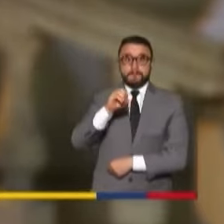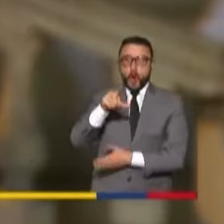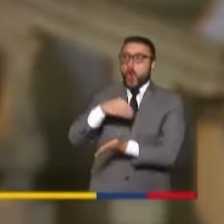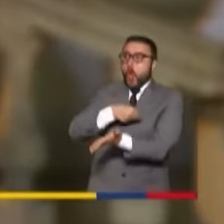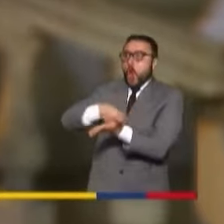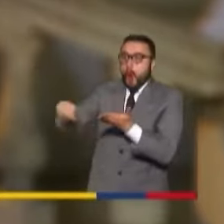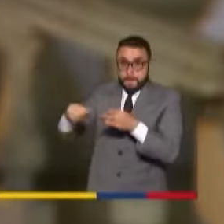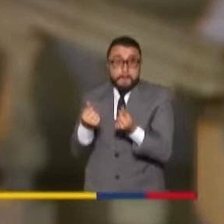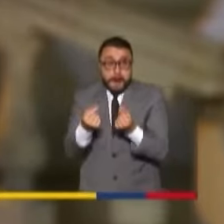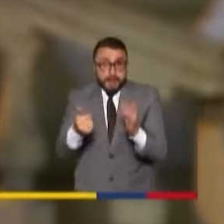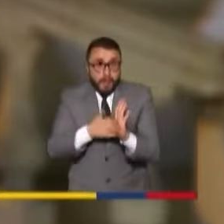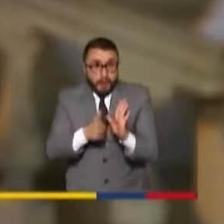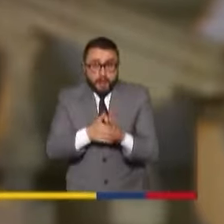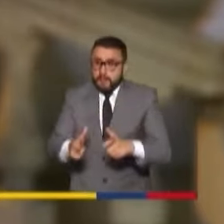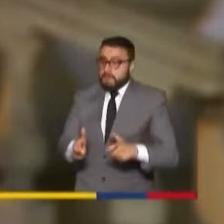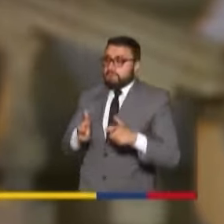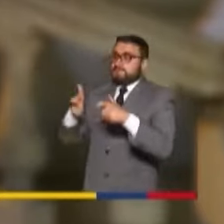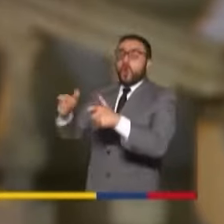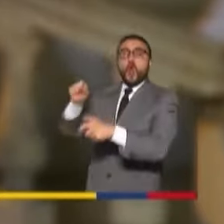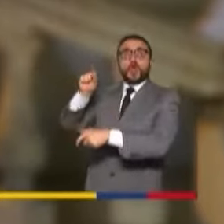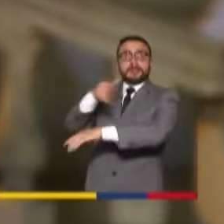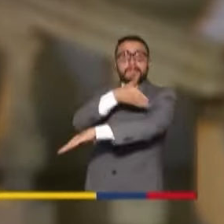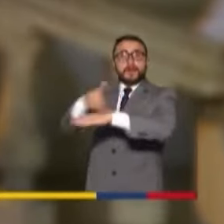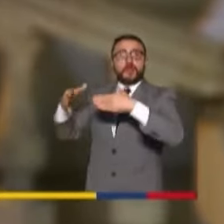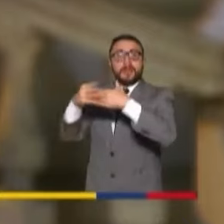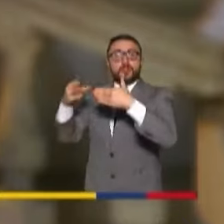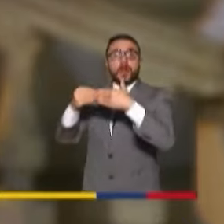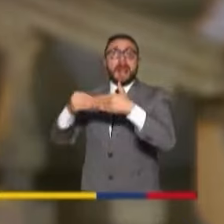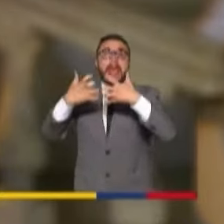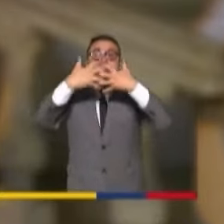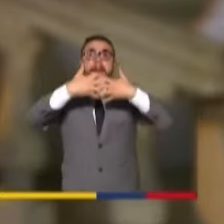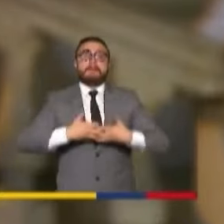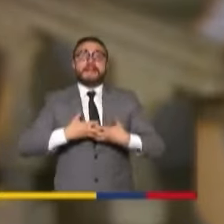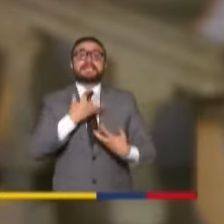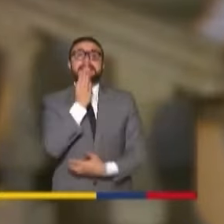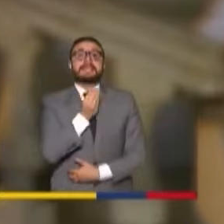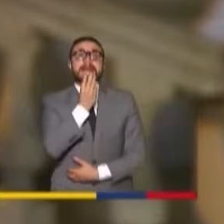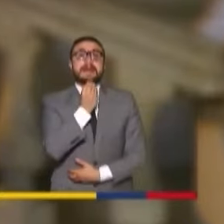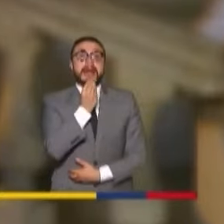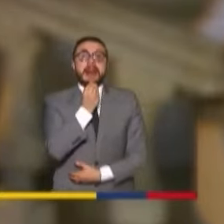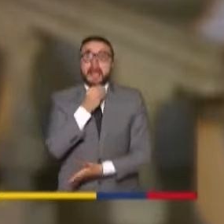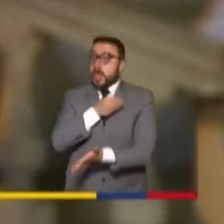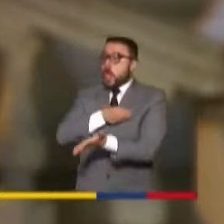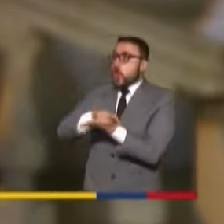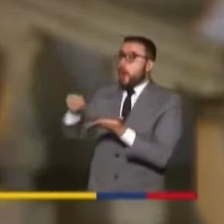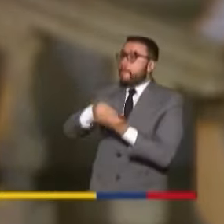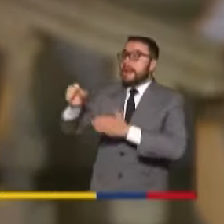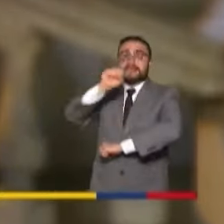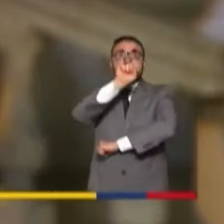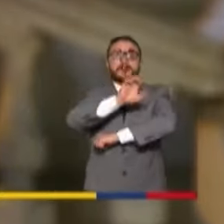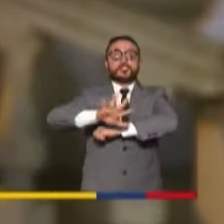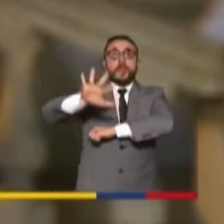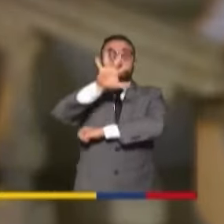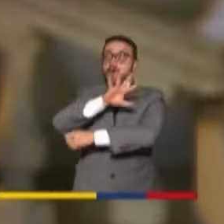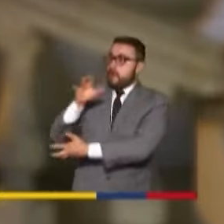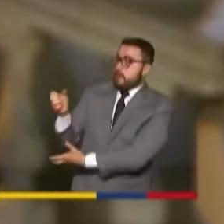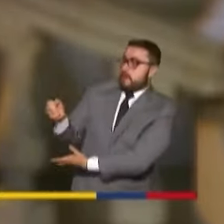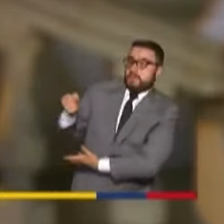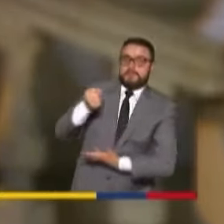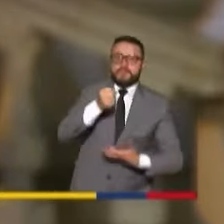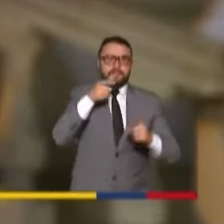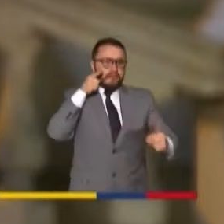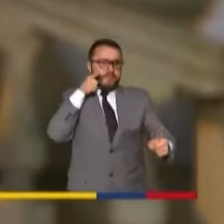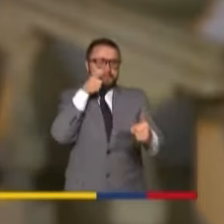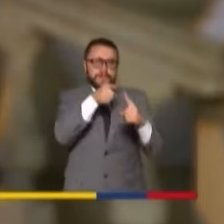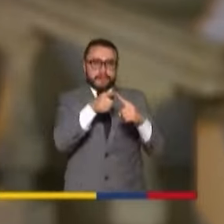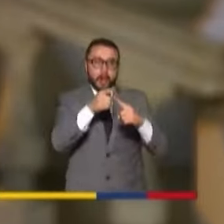do Dr. Petro estar somando com o Dr. Lula nesta marola aí, eu quero as